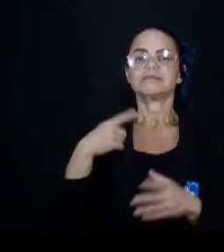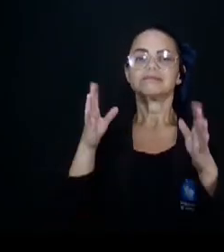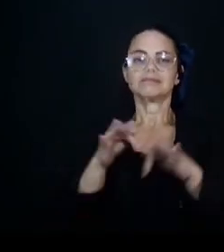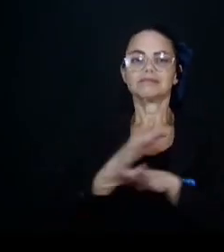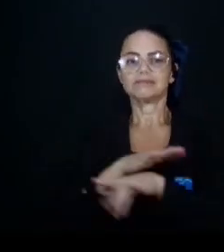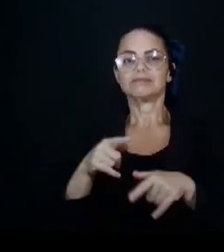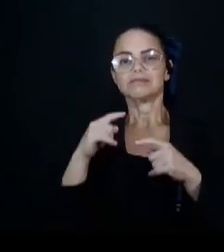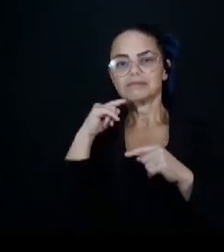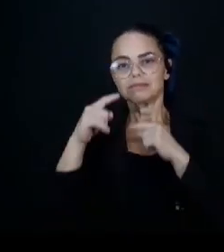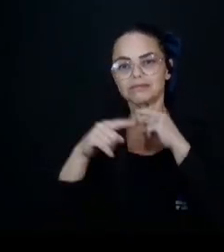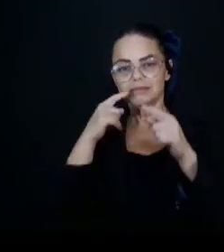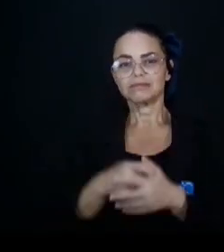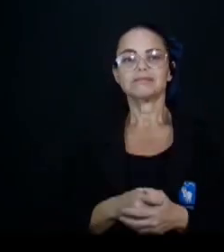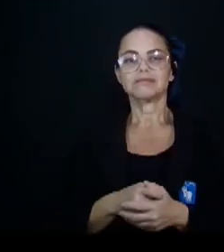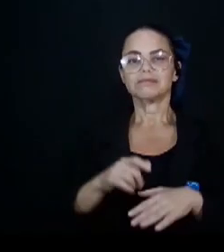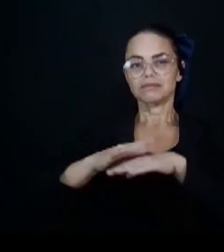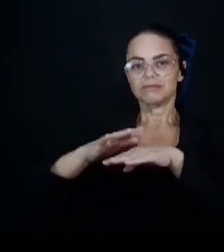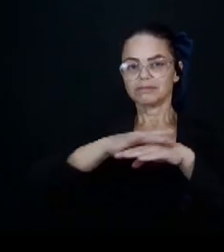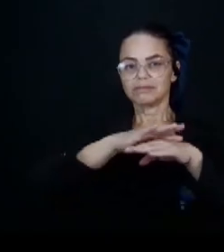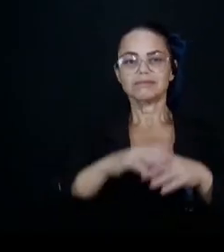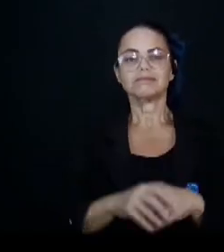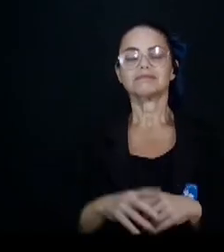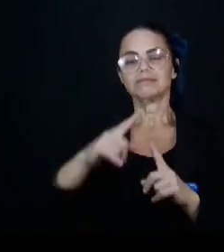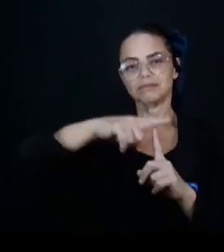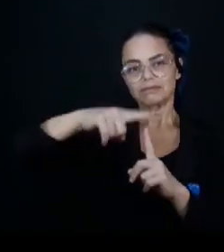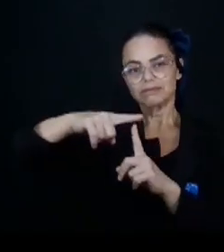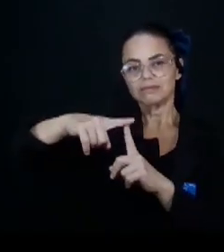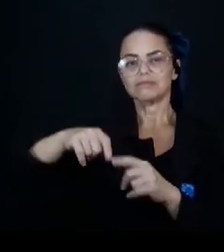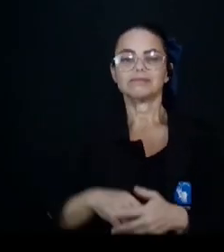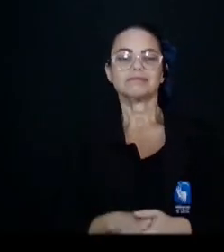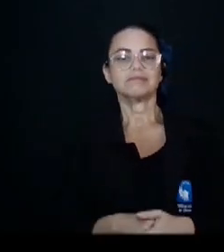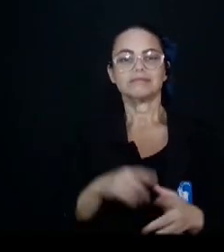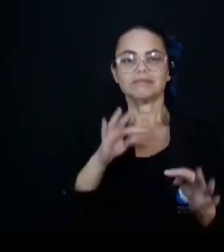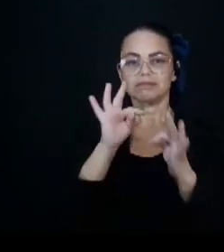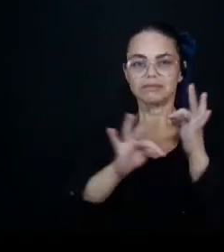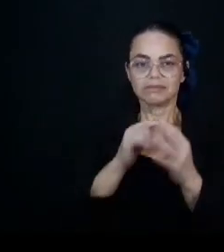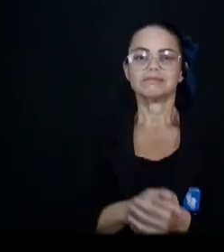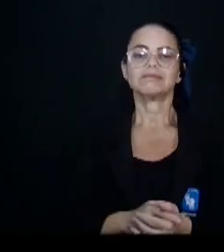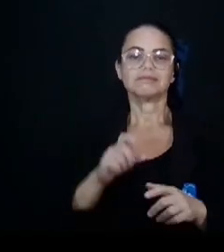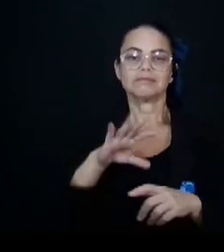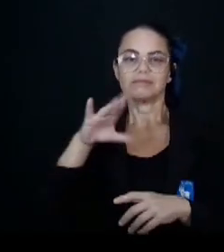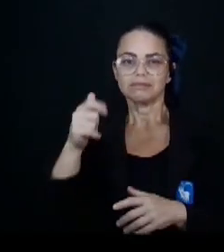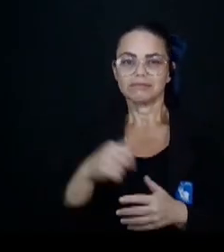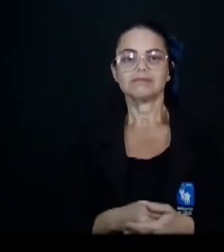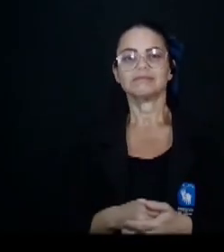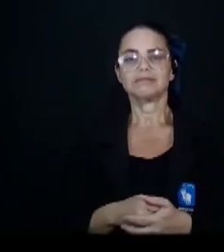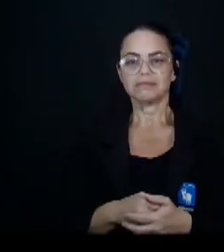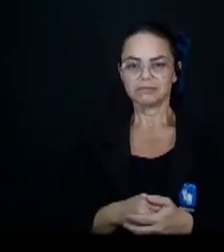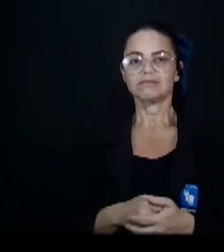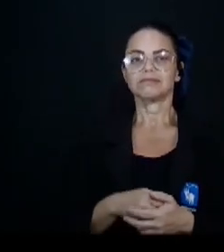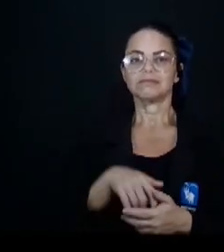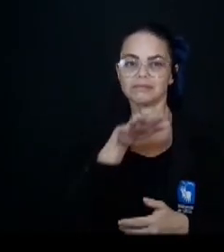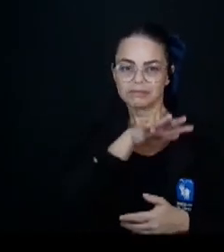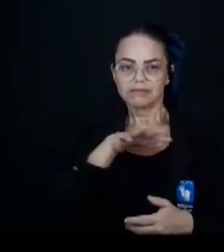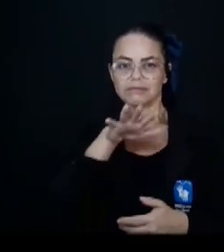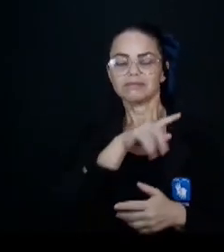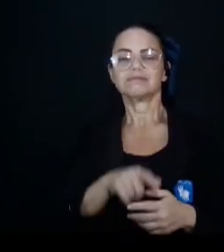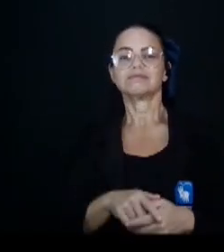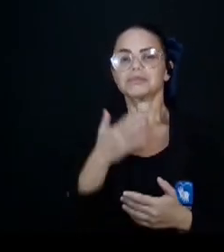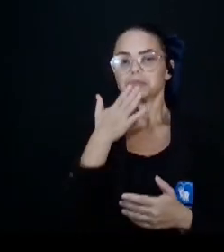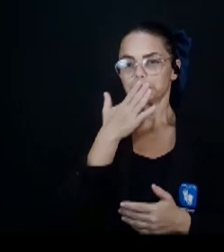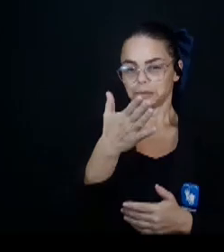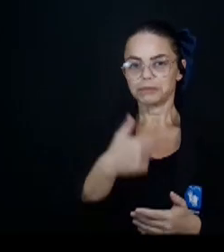essa doença, sobre os tipos e também os tratamentos e, é claro, fazer esse pedido, né, para que as